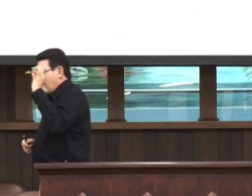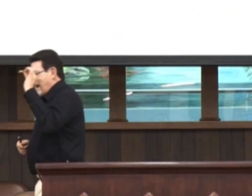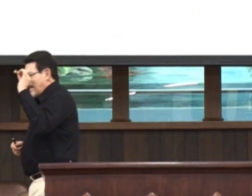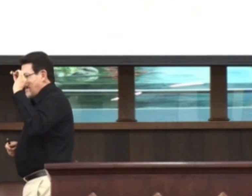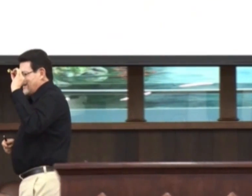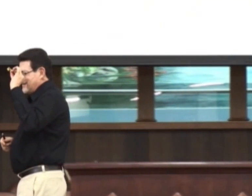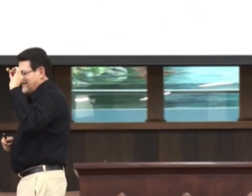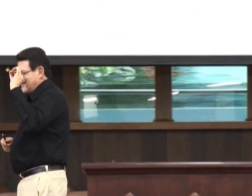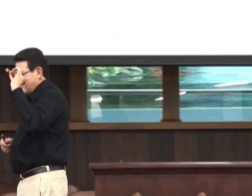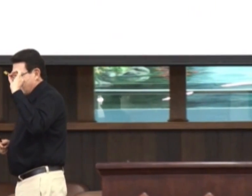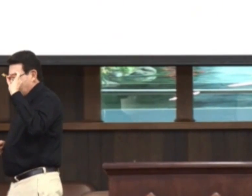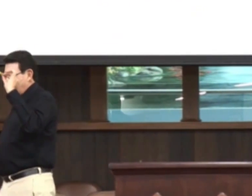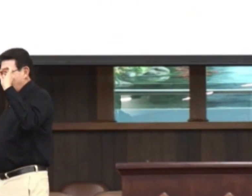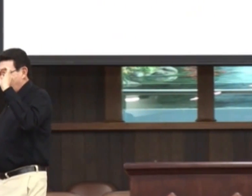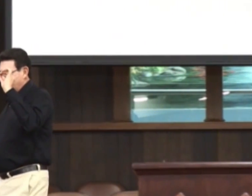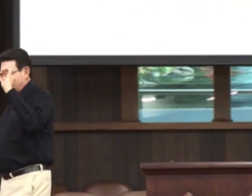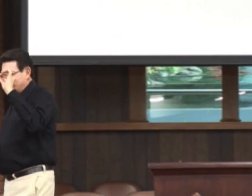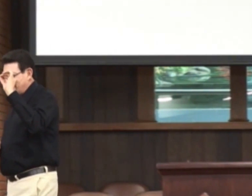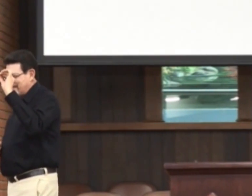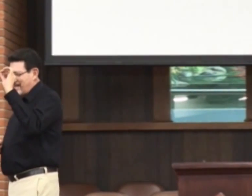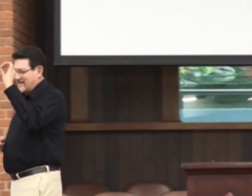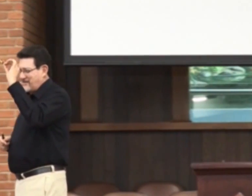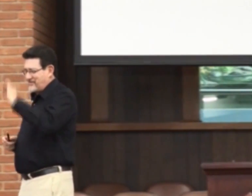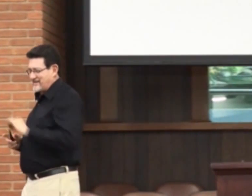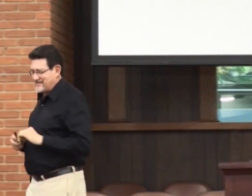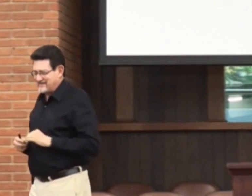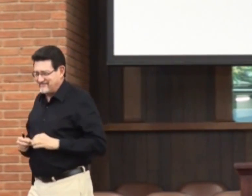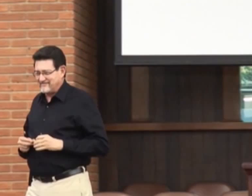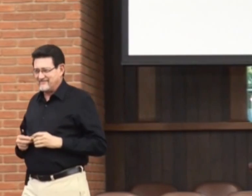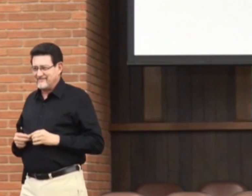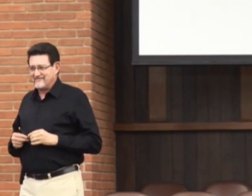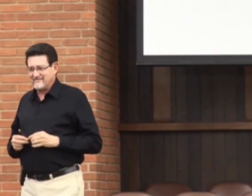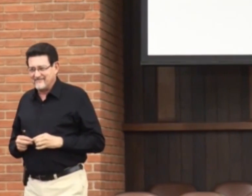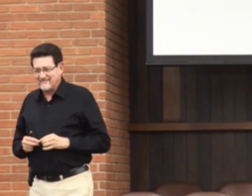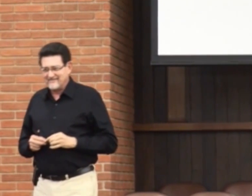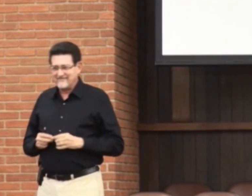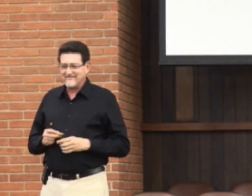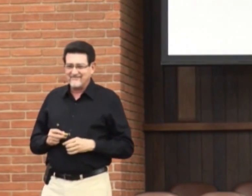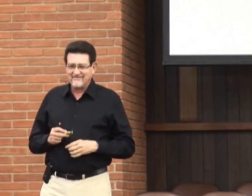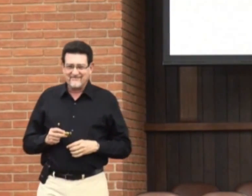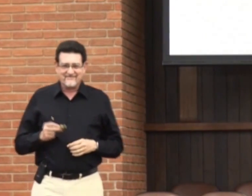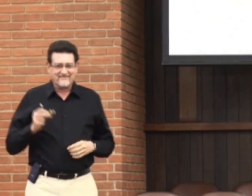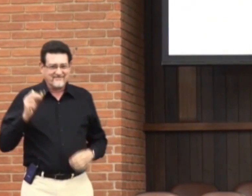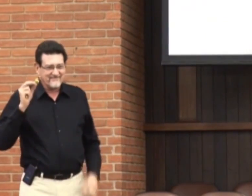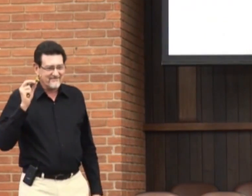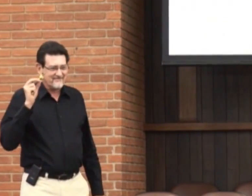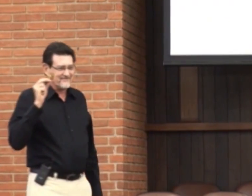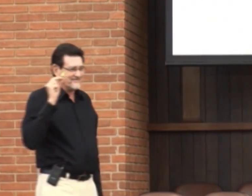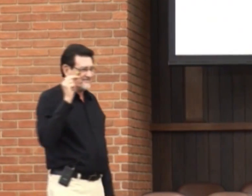Dou uma bala para quem me disser de quem é essa frase.